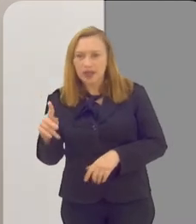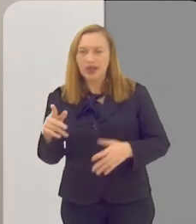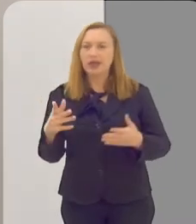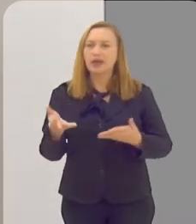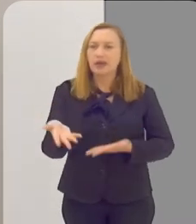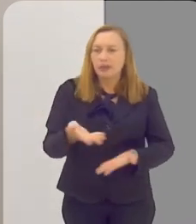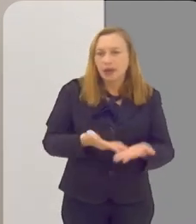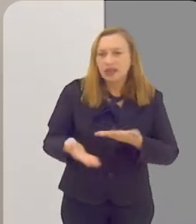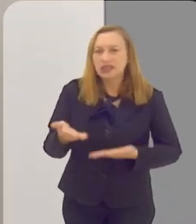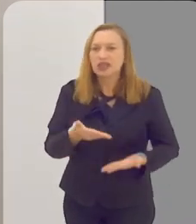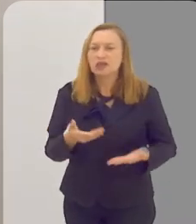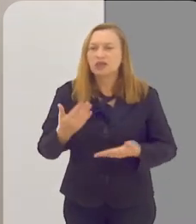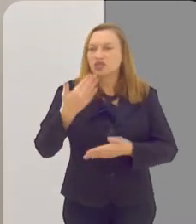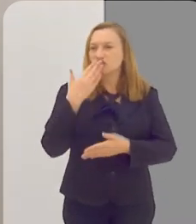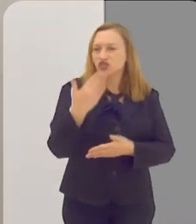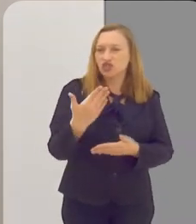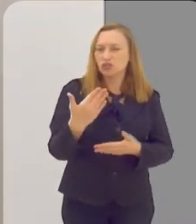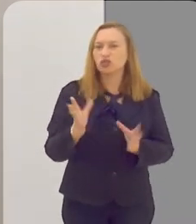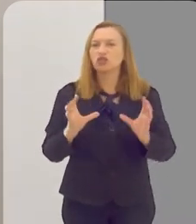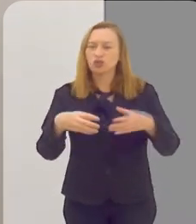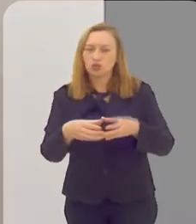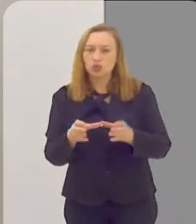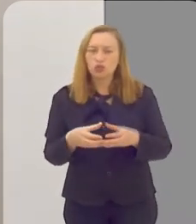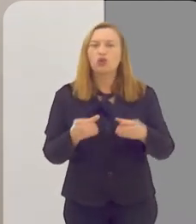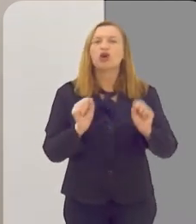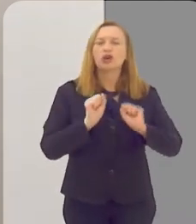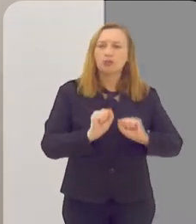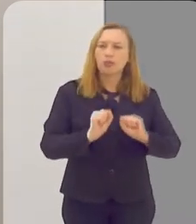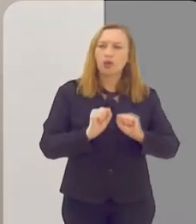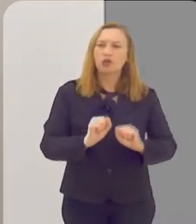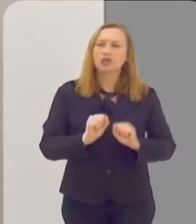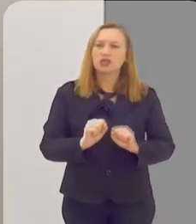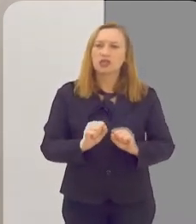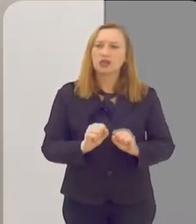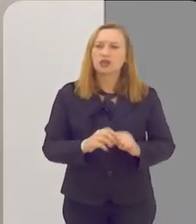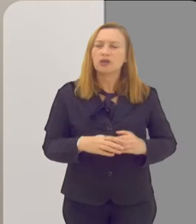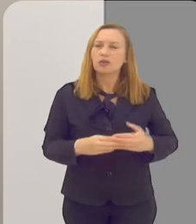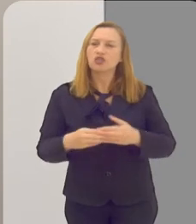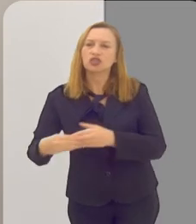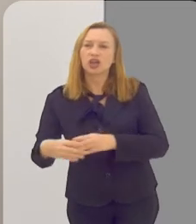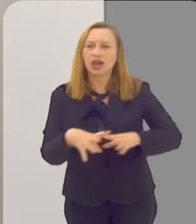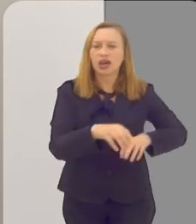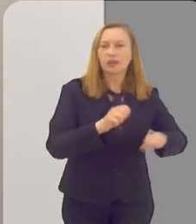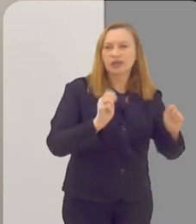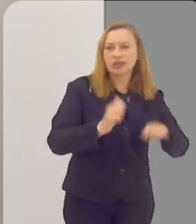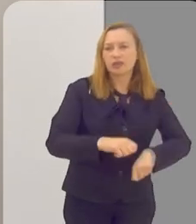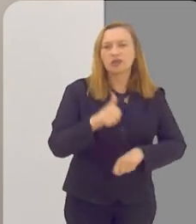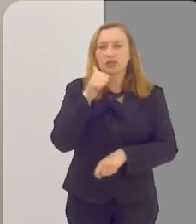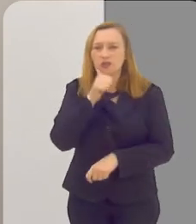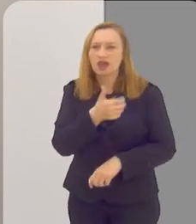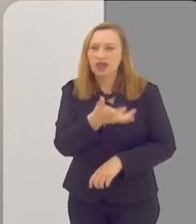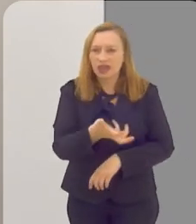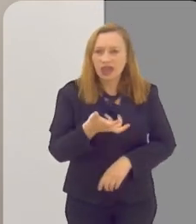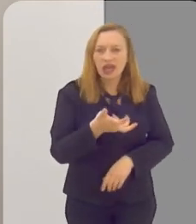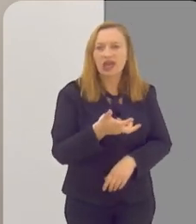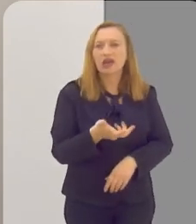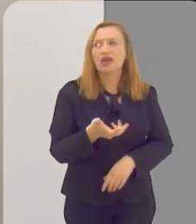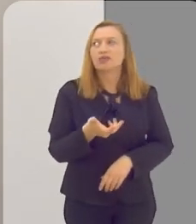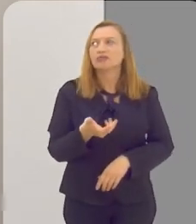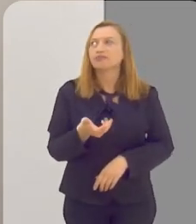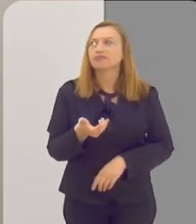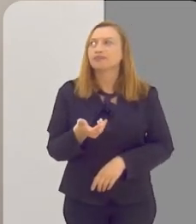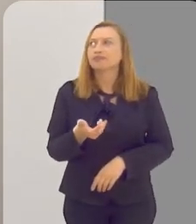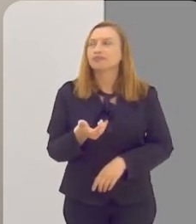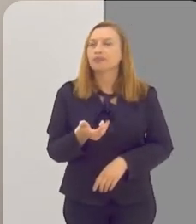apaixonada, entendeu? Fazer parcerias com esses tipos de entidades para que a gente possa levar essa capacitação para essa mulher que